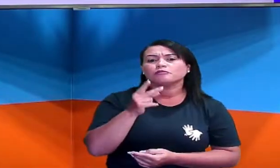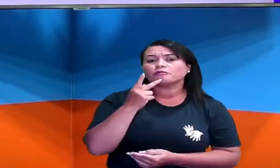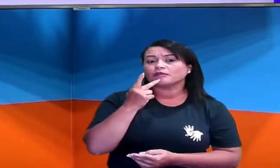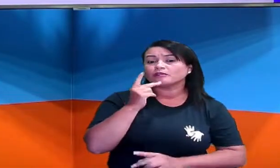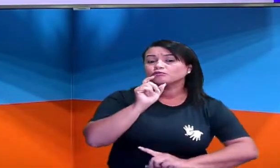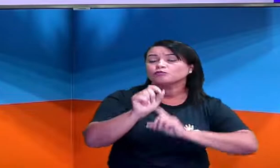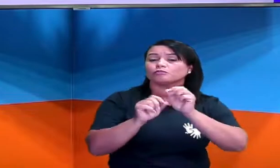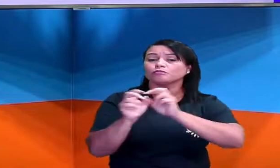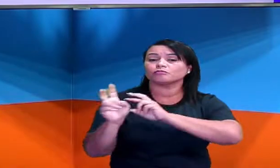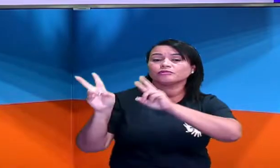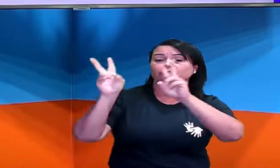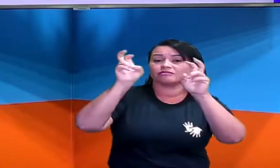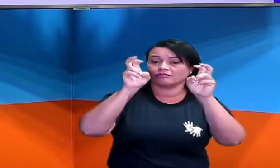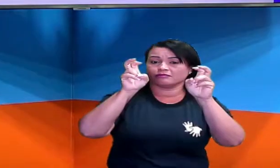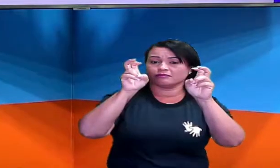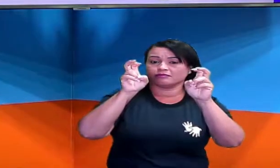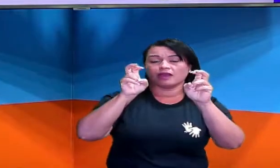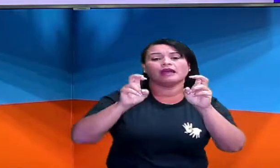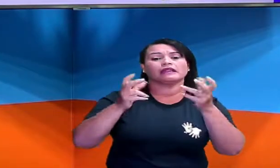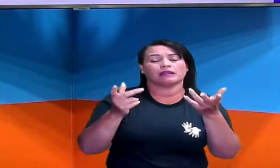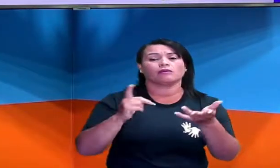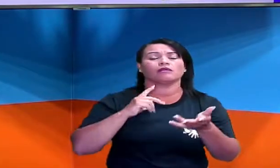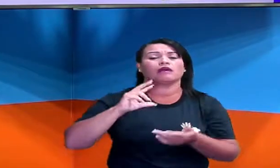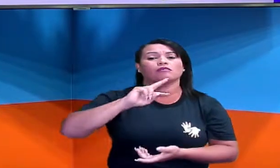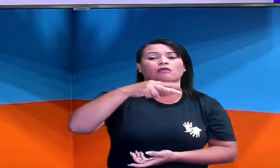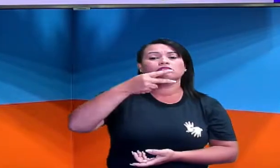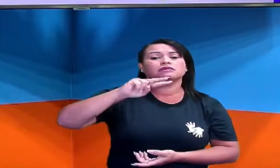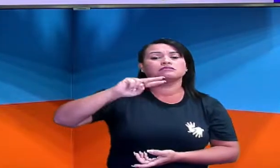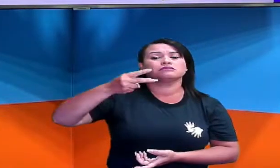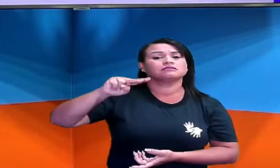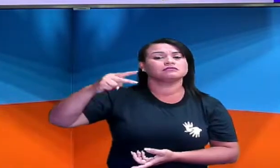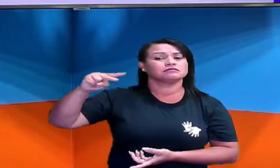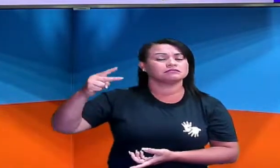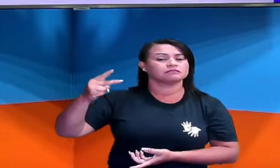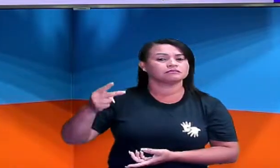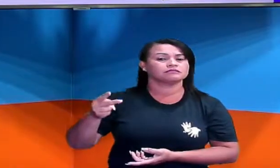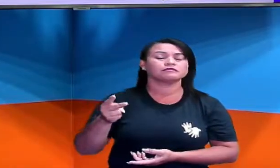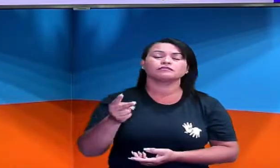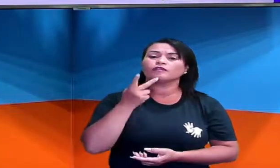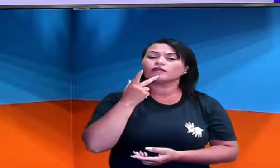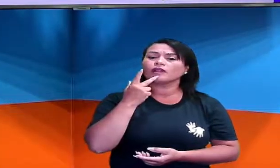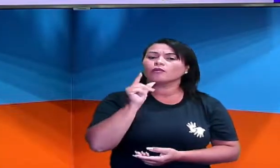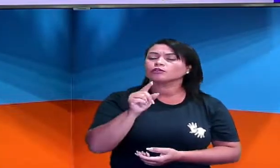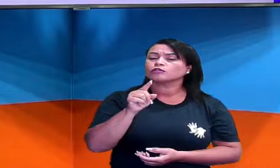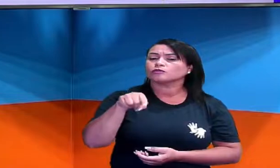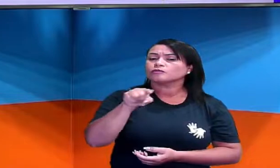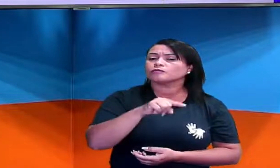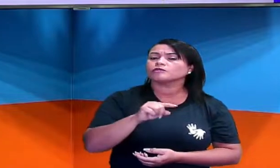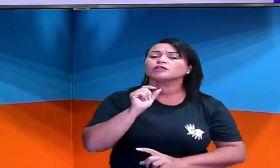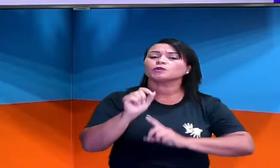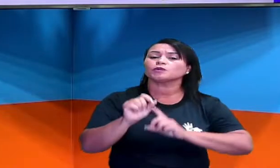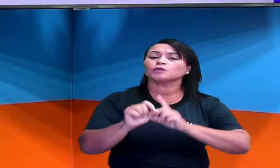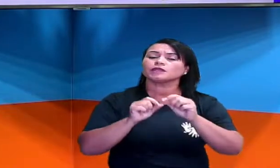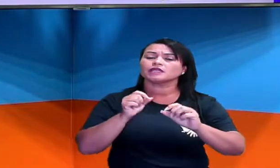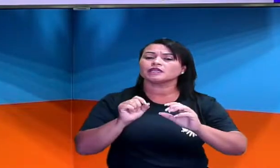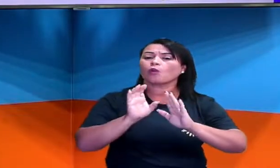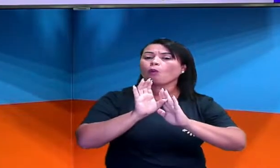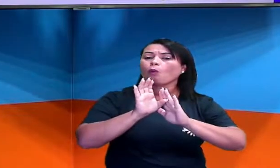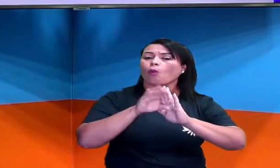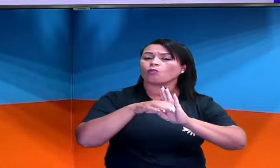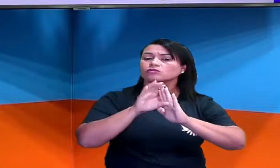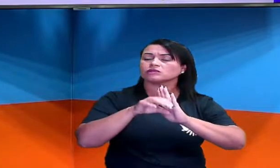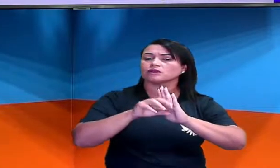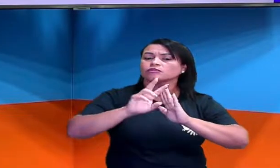sobre potenciação, né? Como eu disse a vocês, ok? Então, aqui eu vou falar com vocês um pouco sobre a definição